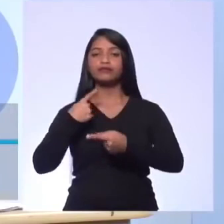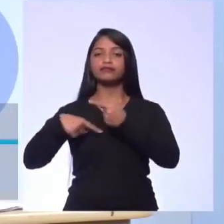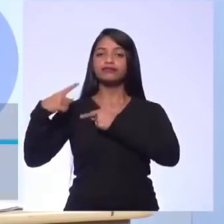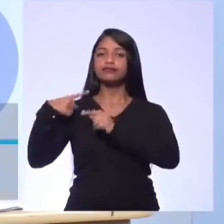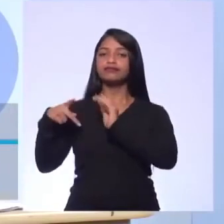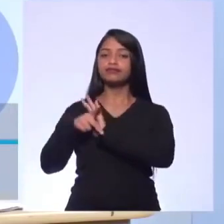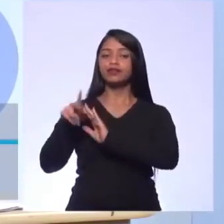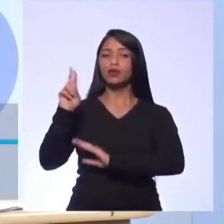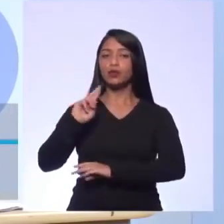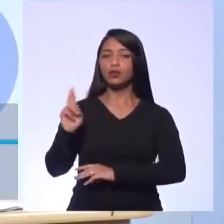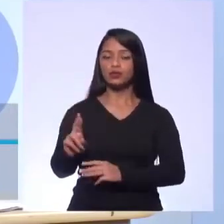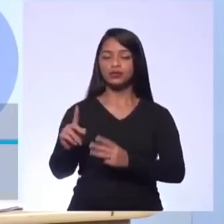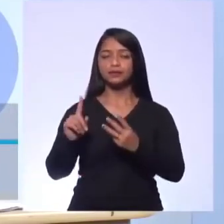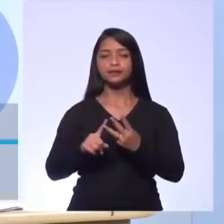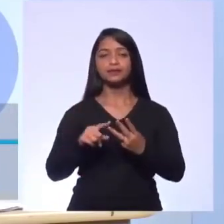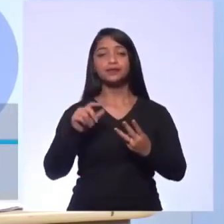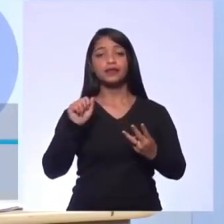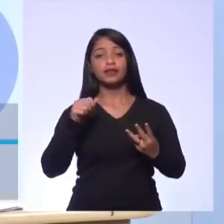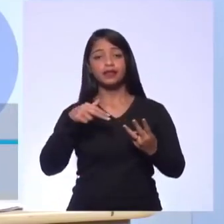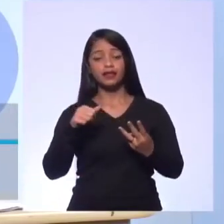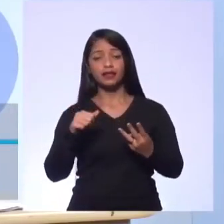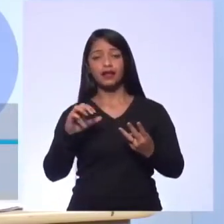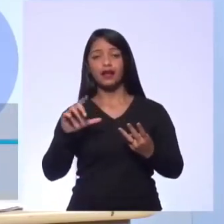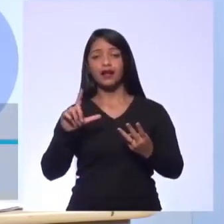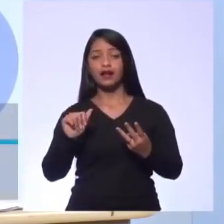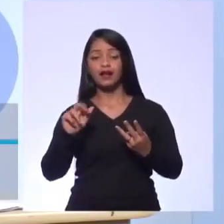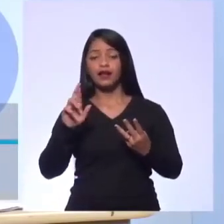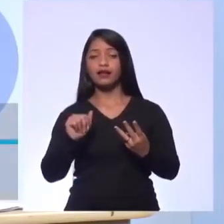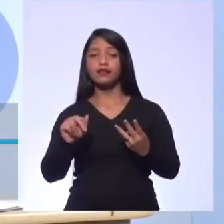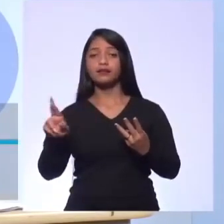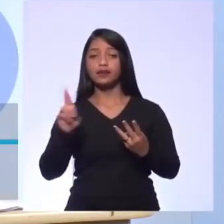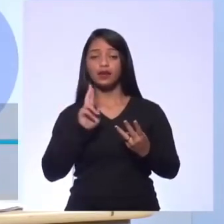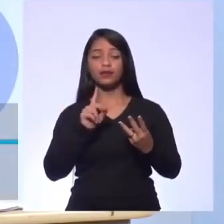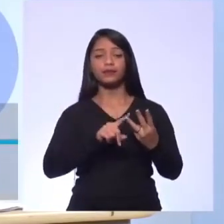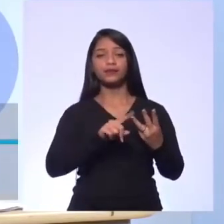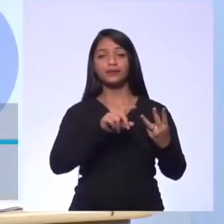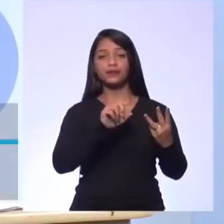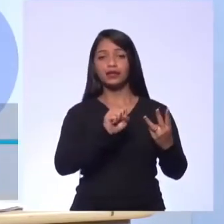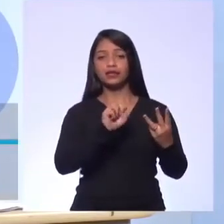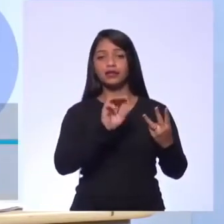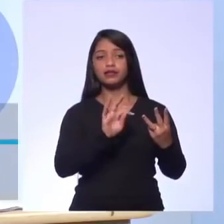A Ana Clara, Stroganoff is and pesto are